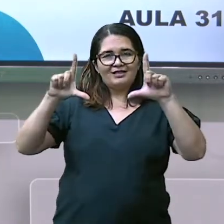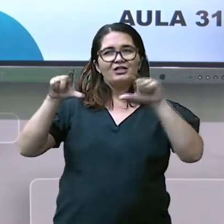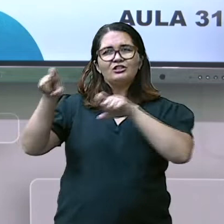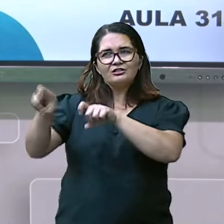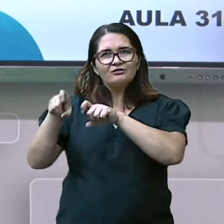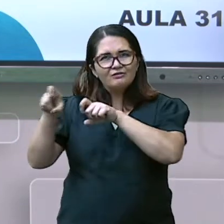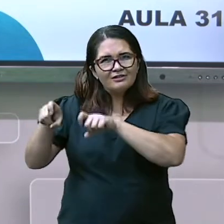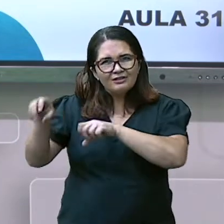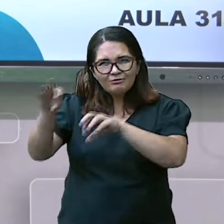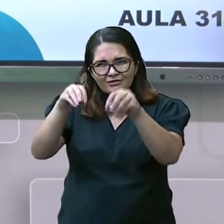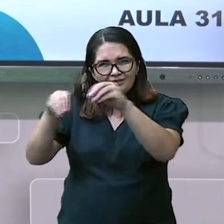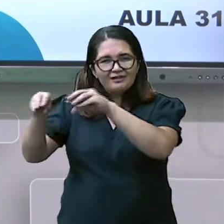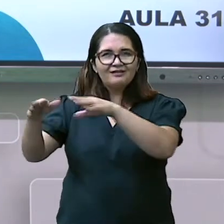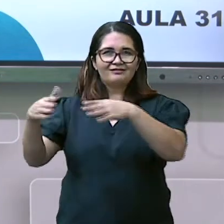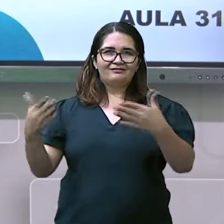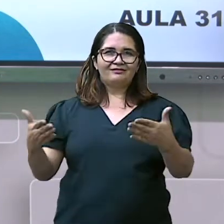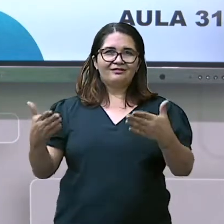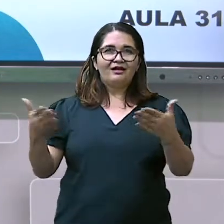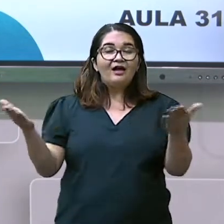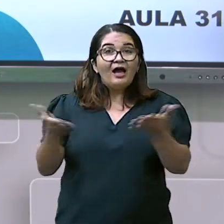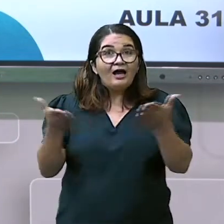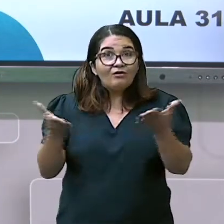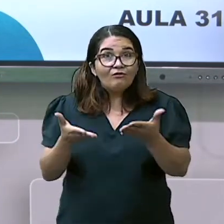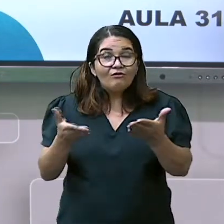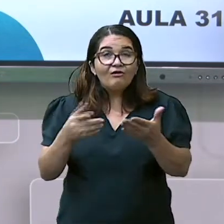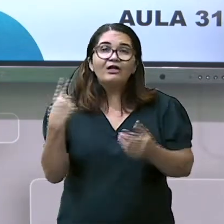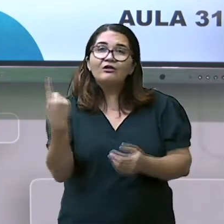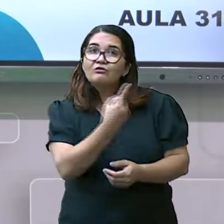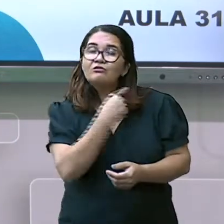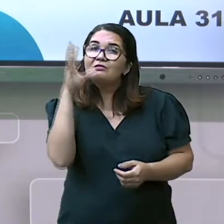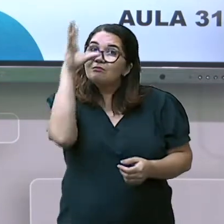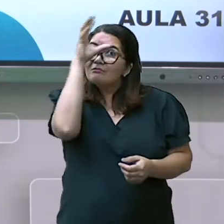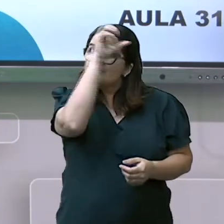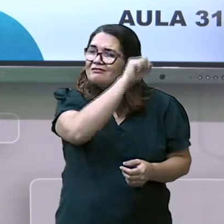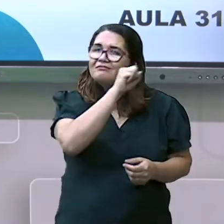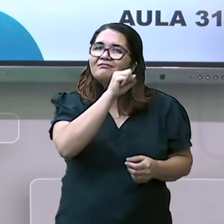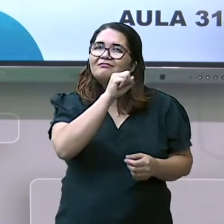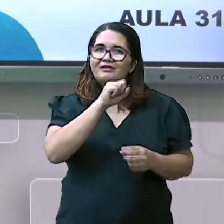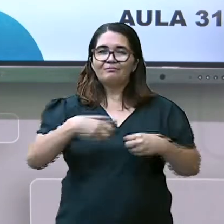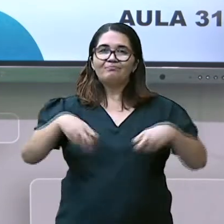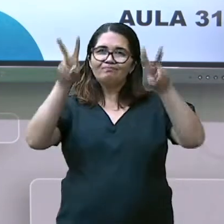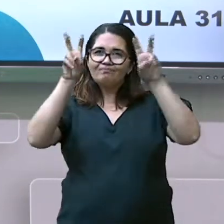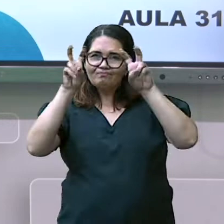cidades. E é importante, por quê? Porque